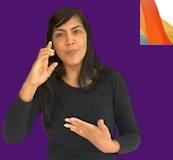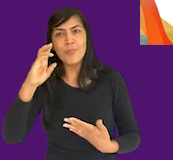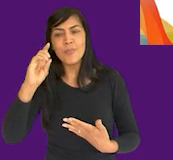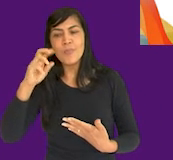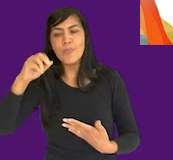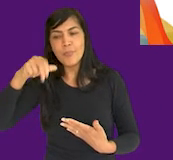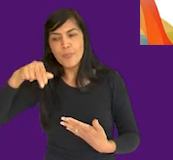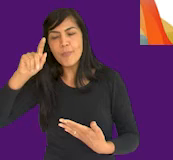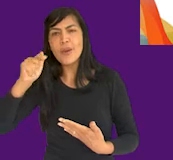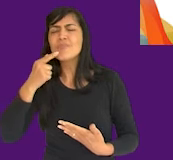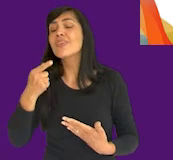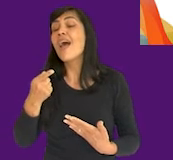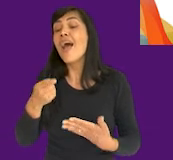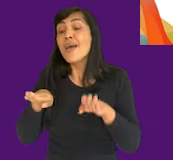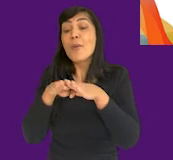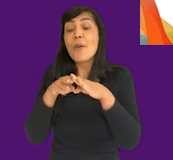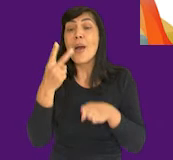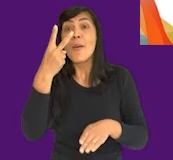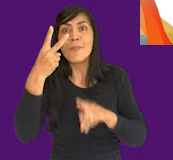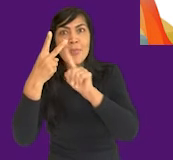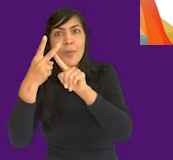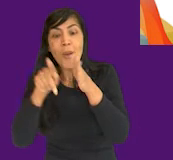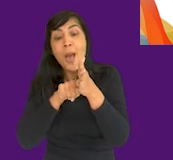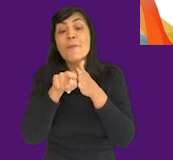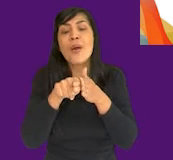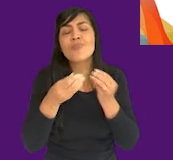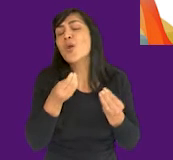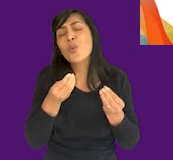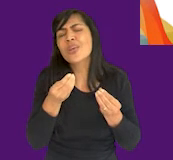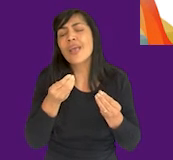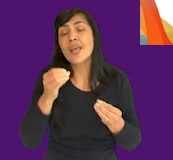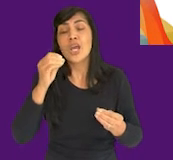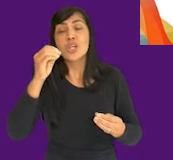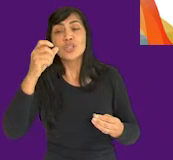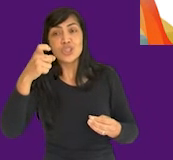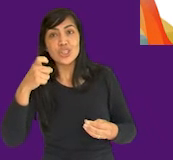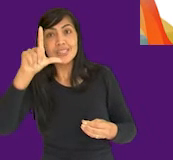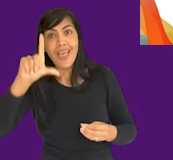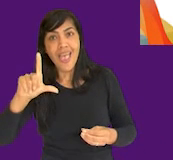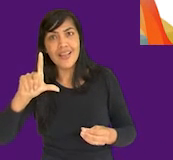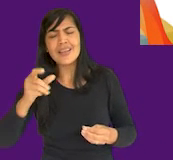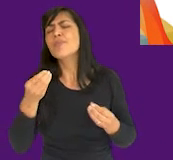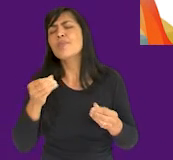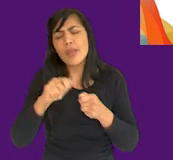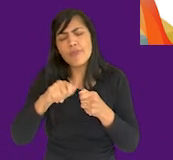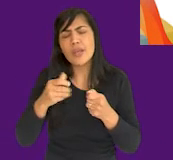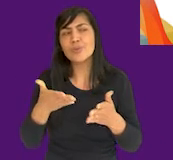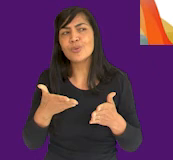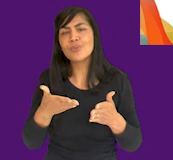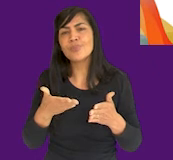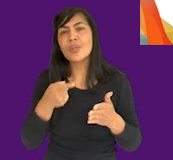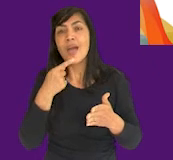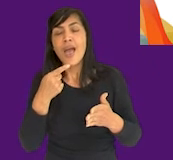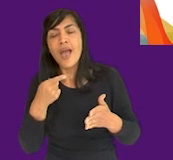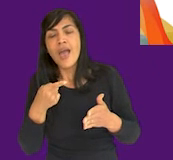quero fazer a segunda pergunta o que oo XL tem feito com elas são esse programa de